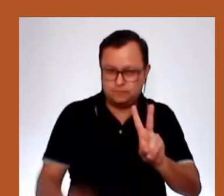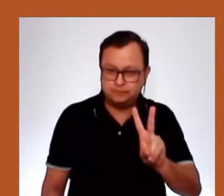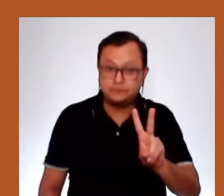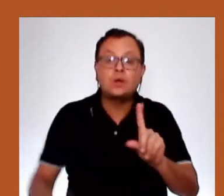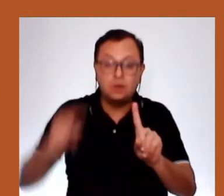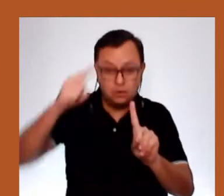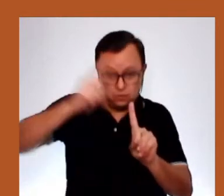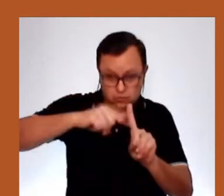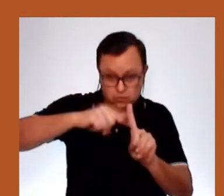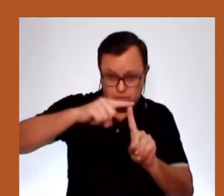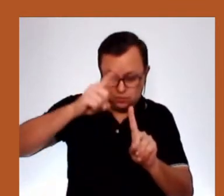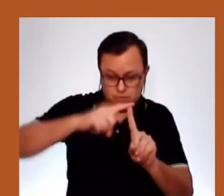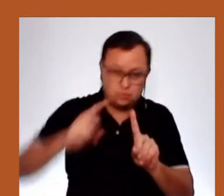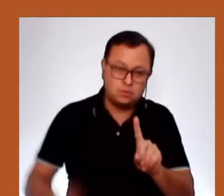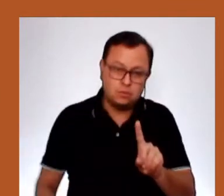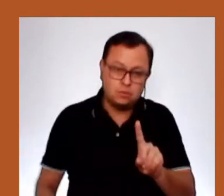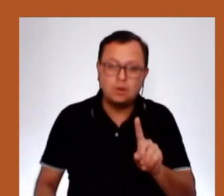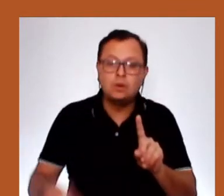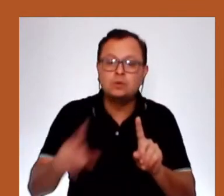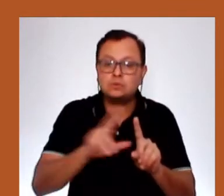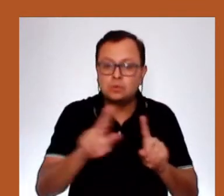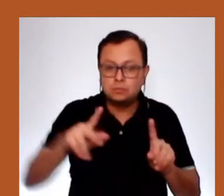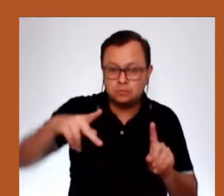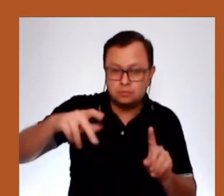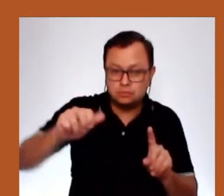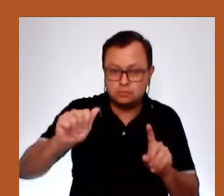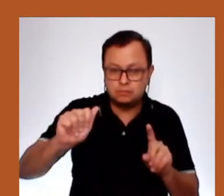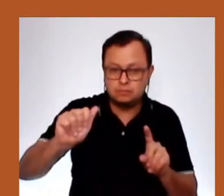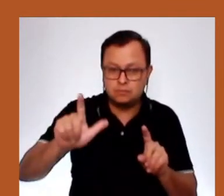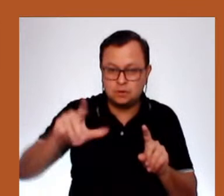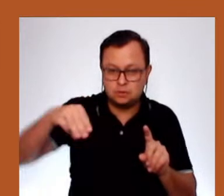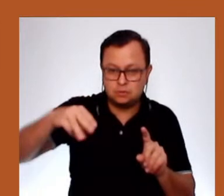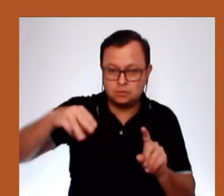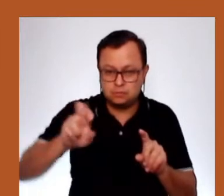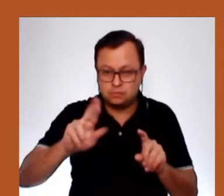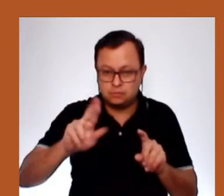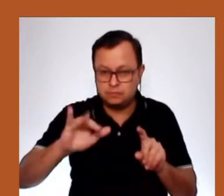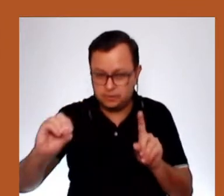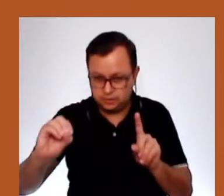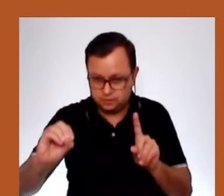deles é o Palmério Doria, jornalista,